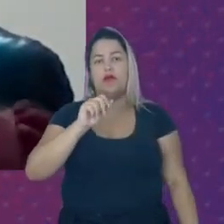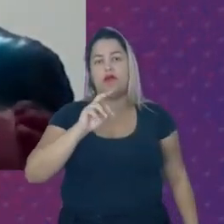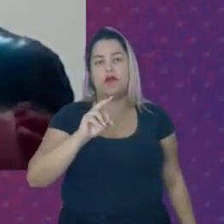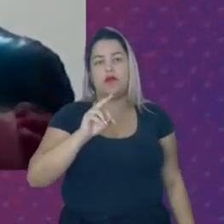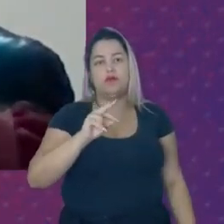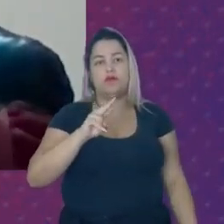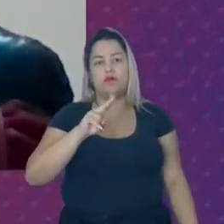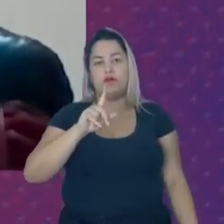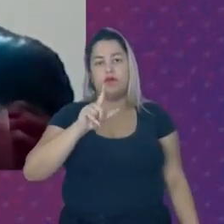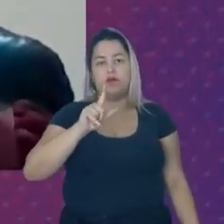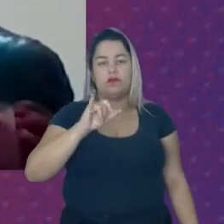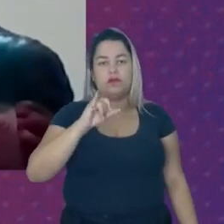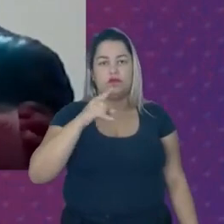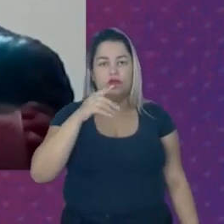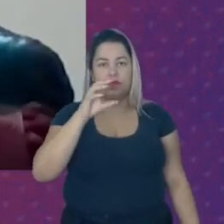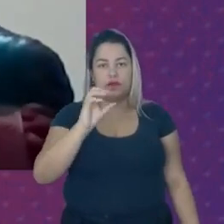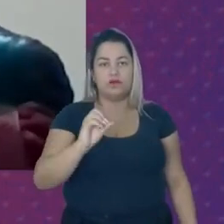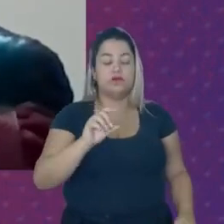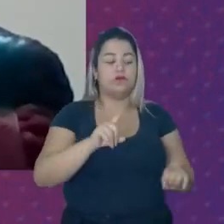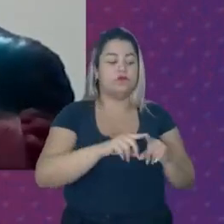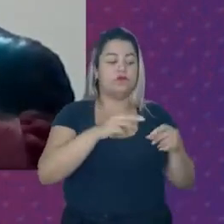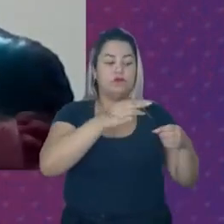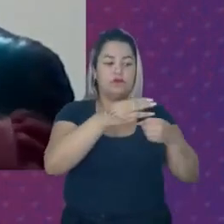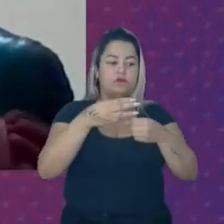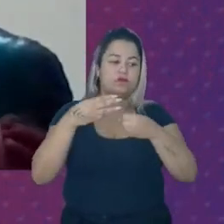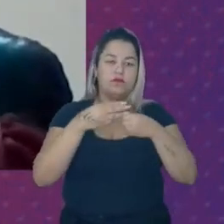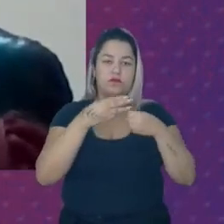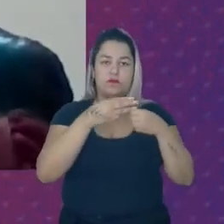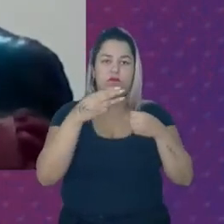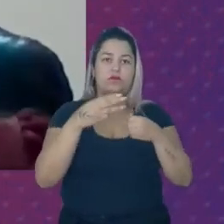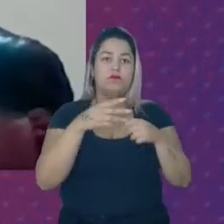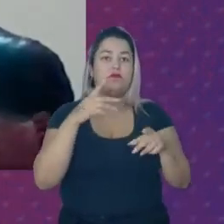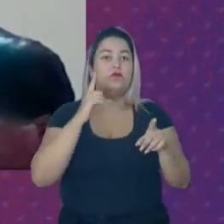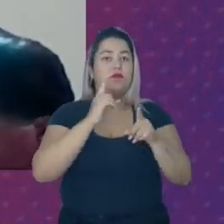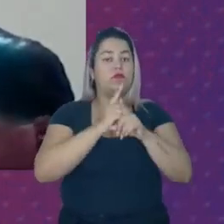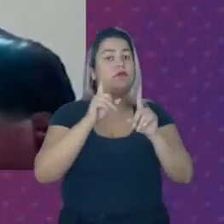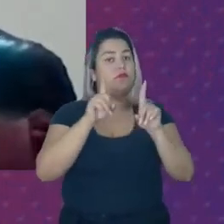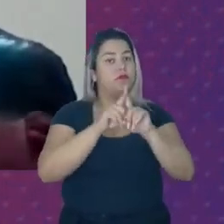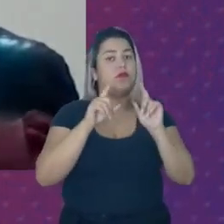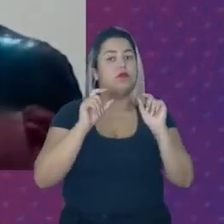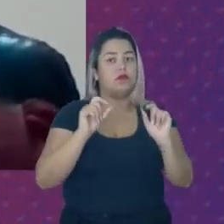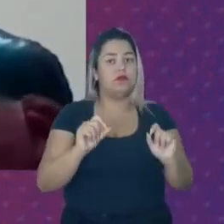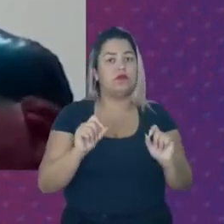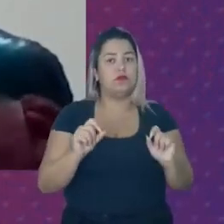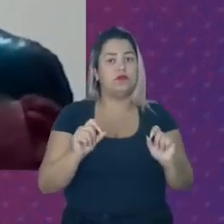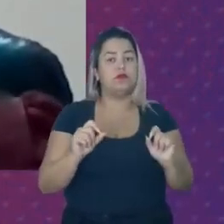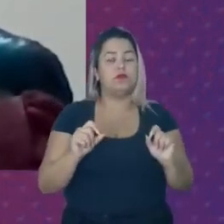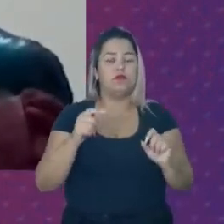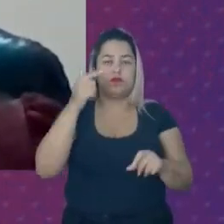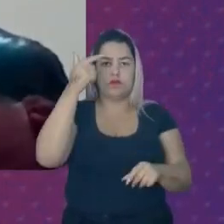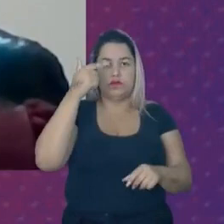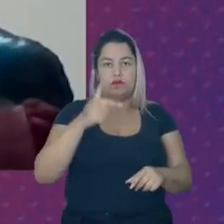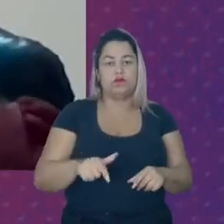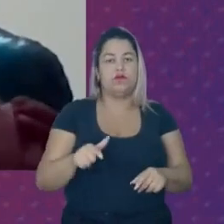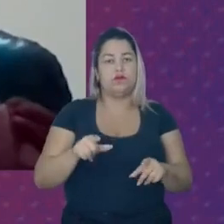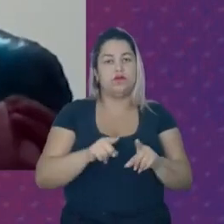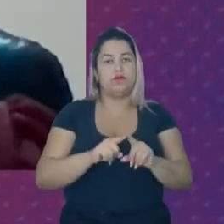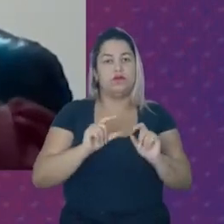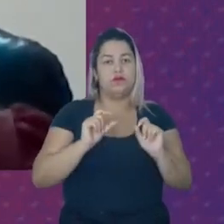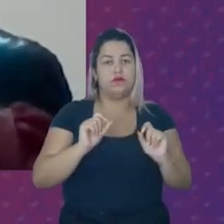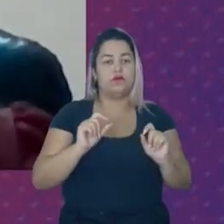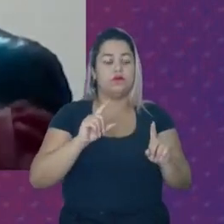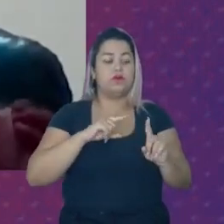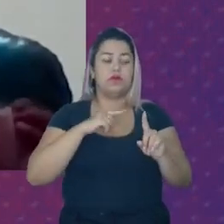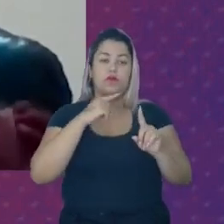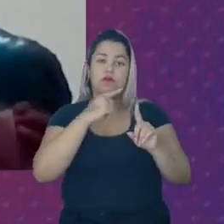isso carece um empenho grande dos municípios para fazer essa identificação e conseguir, né, sanar aí,